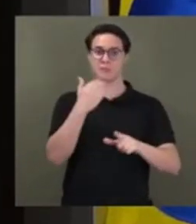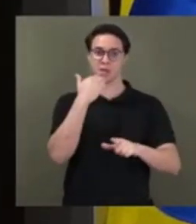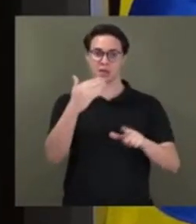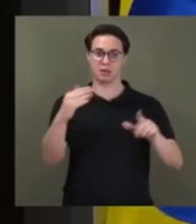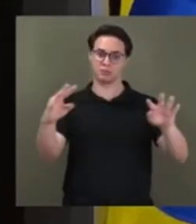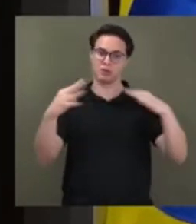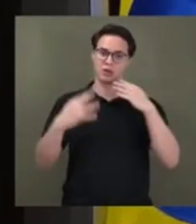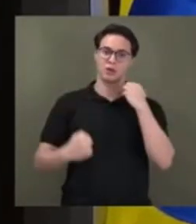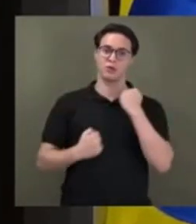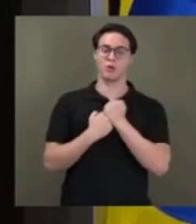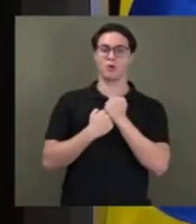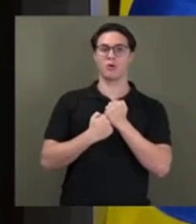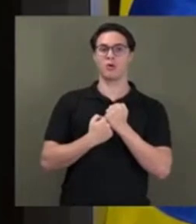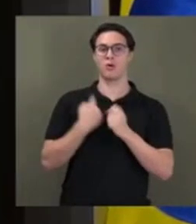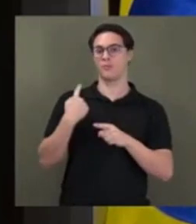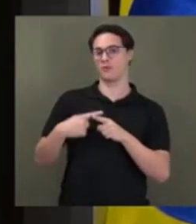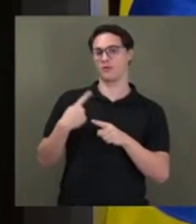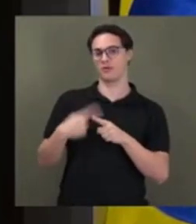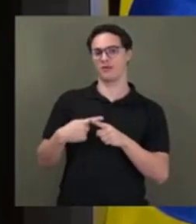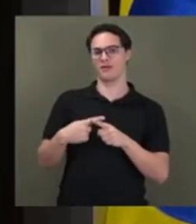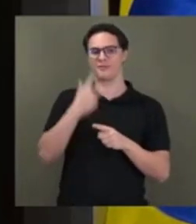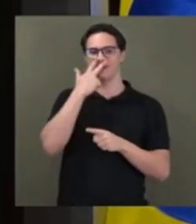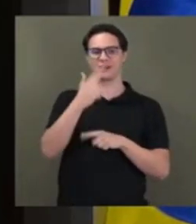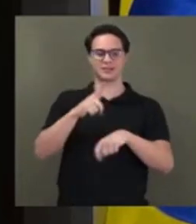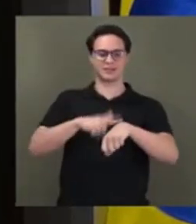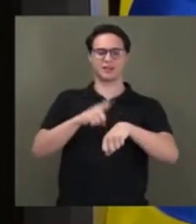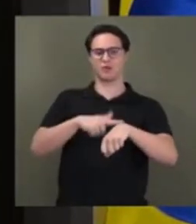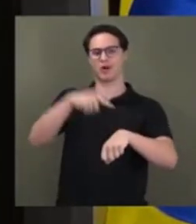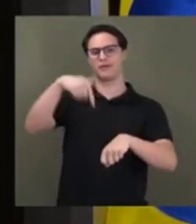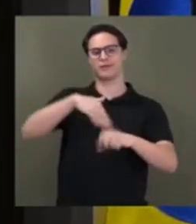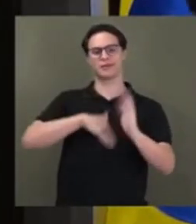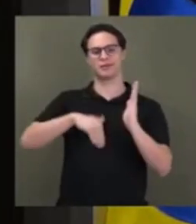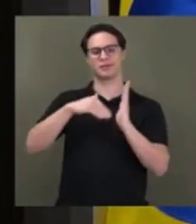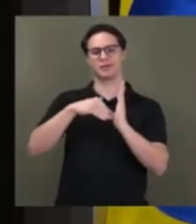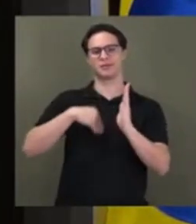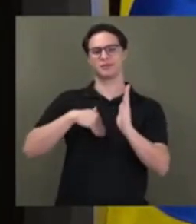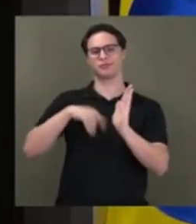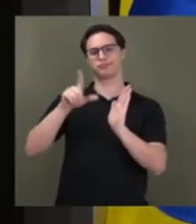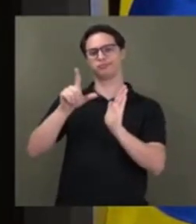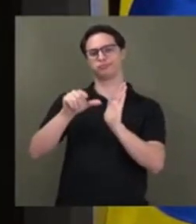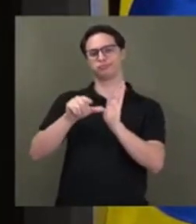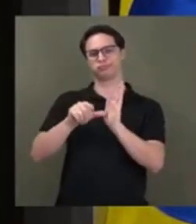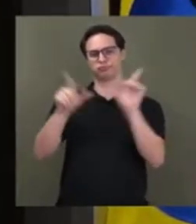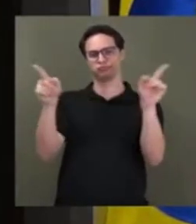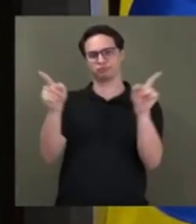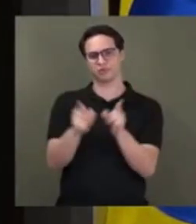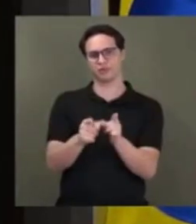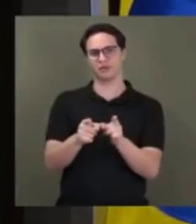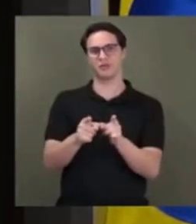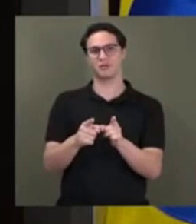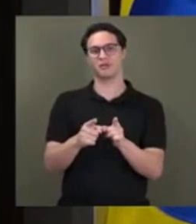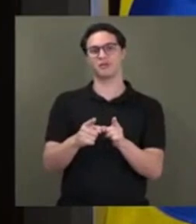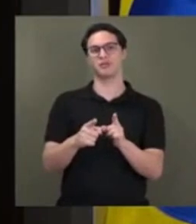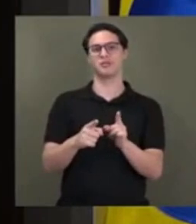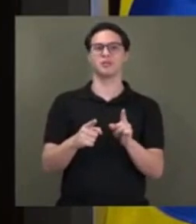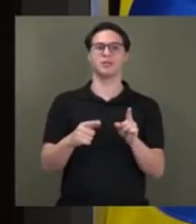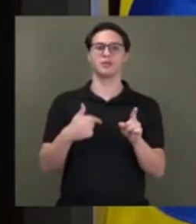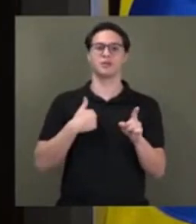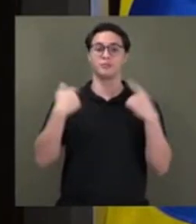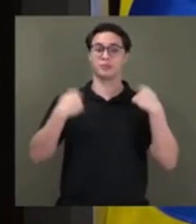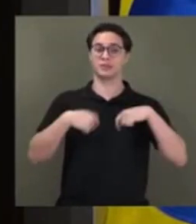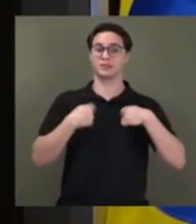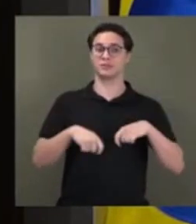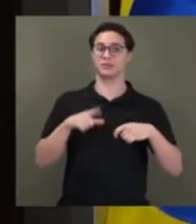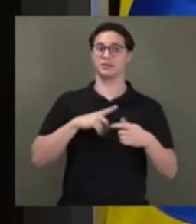numa espécie de contagem regressiva. Para a proposta efetivamente tramitar, eu tenho que ter